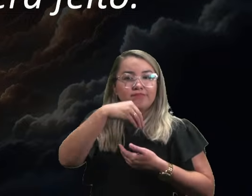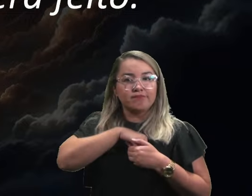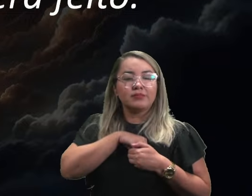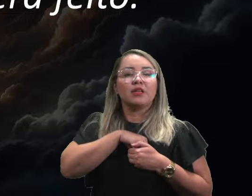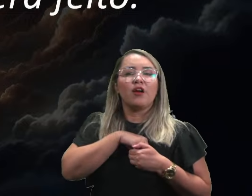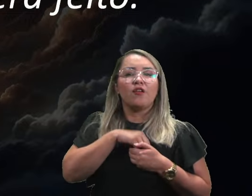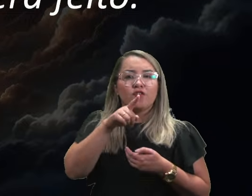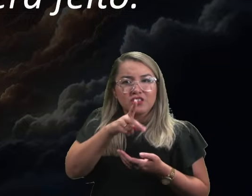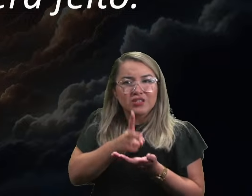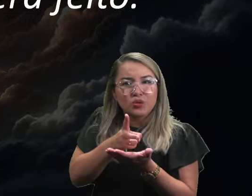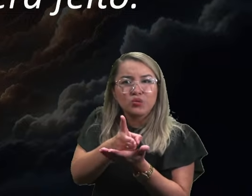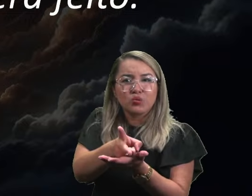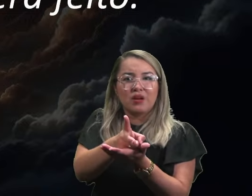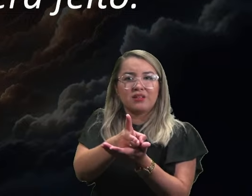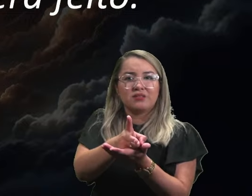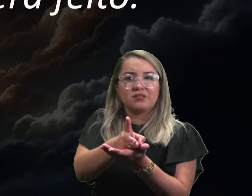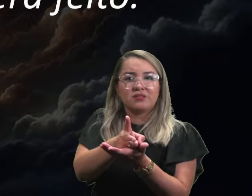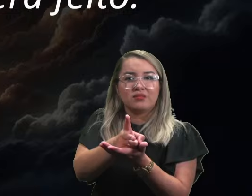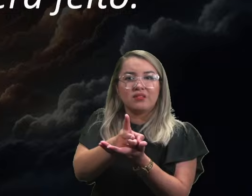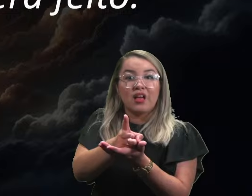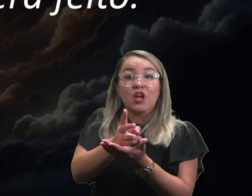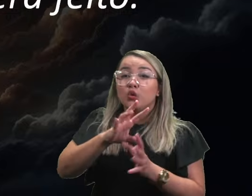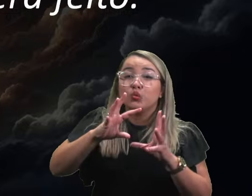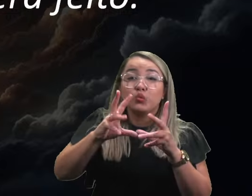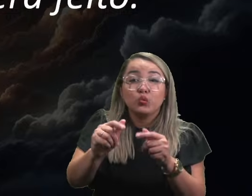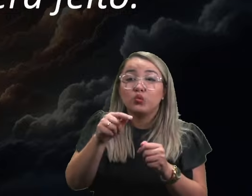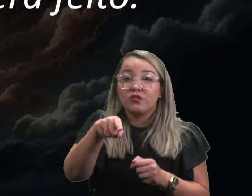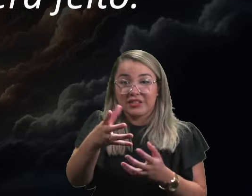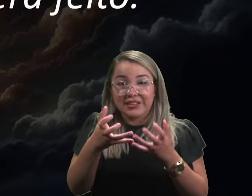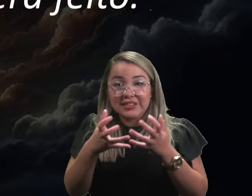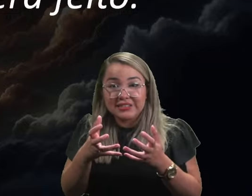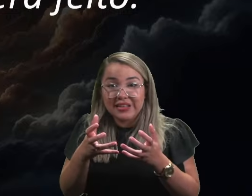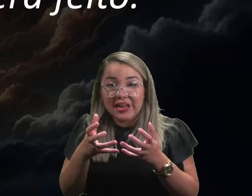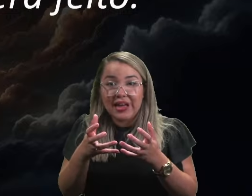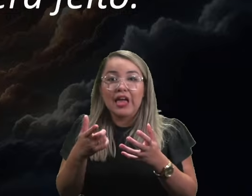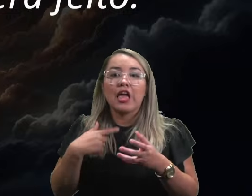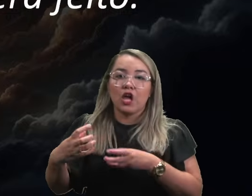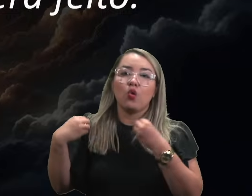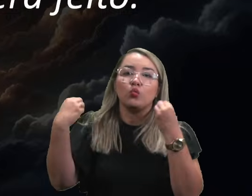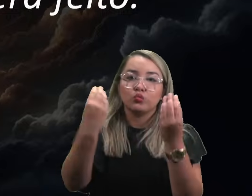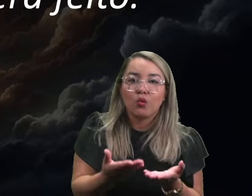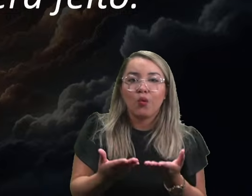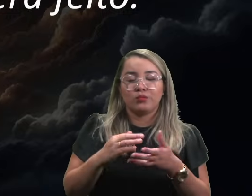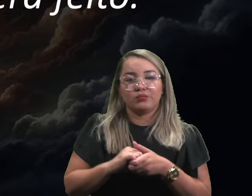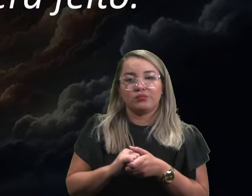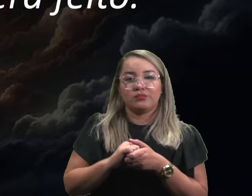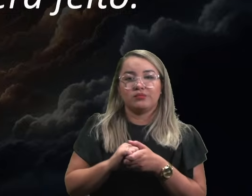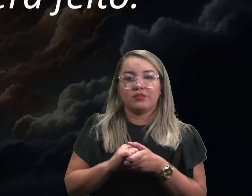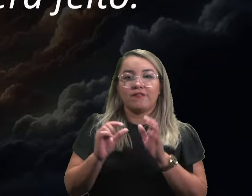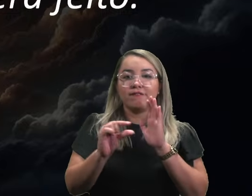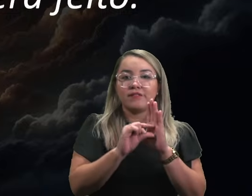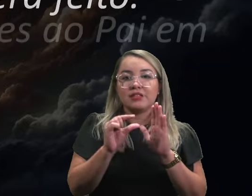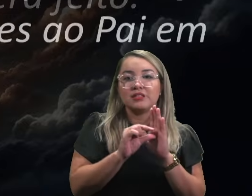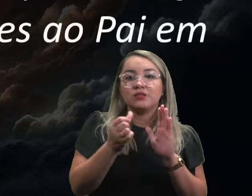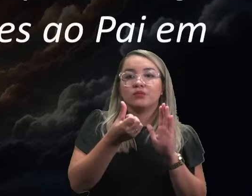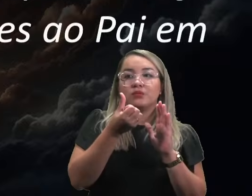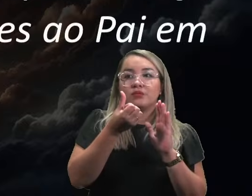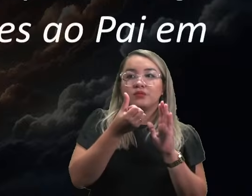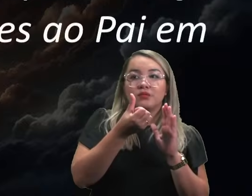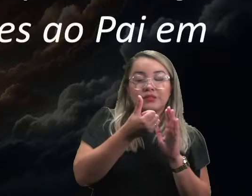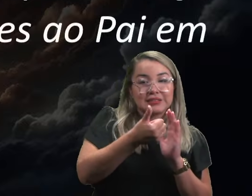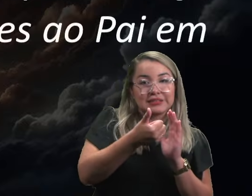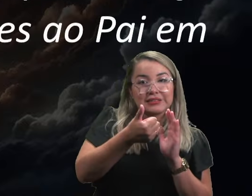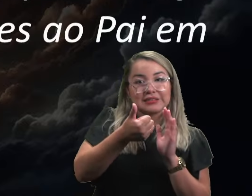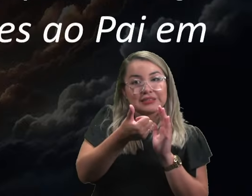vocês quiserem, isso vos será feito. Versículo 16 do capítulo 15. Não foram vocês que me escolheram